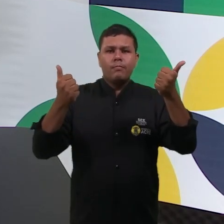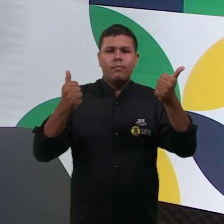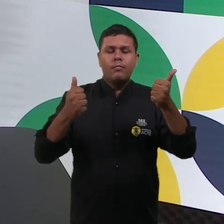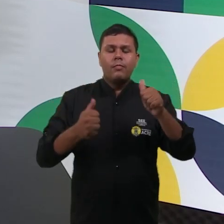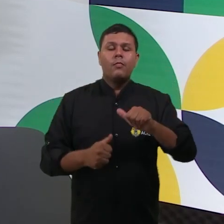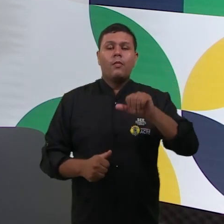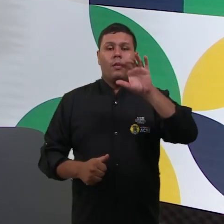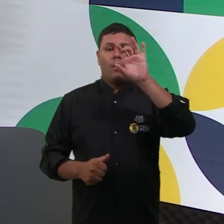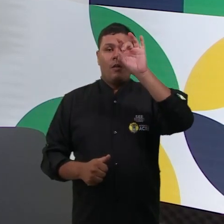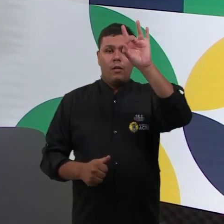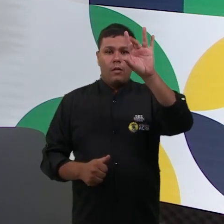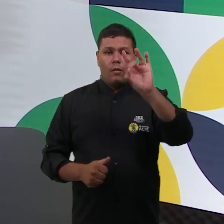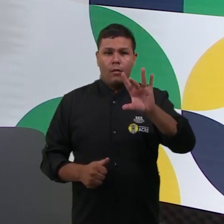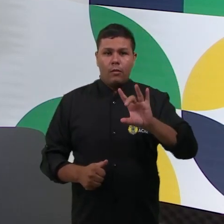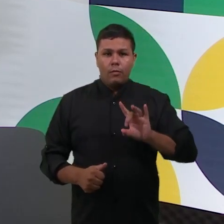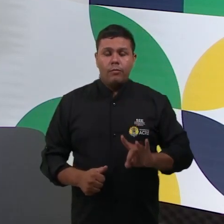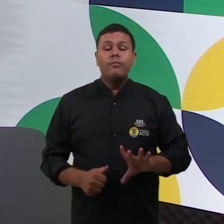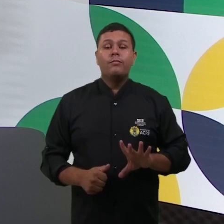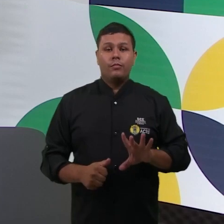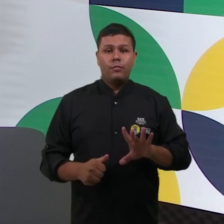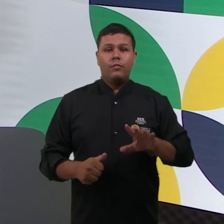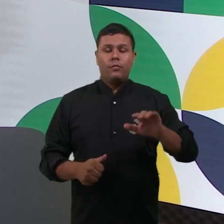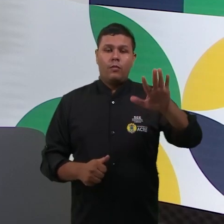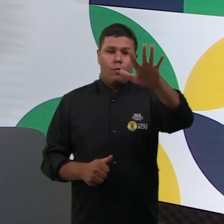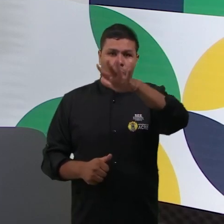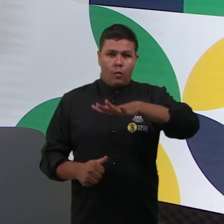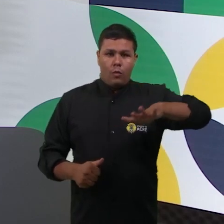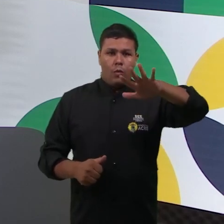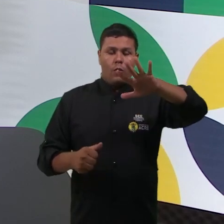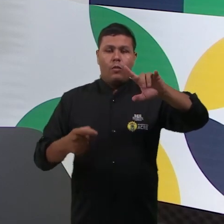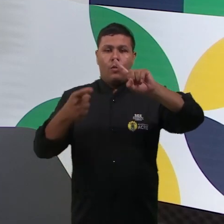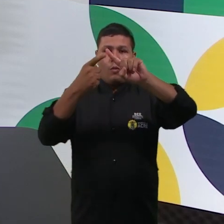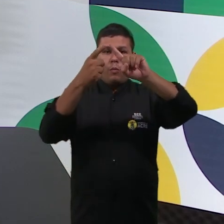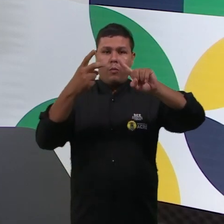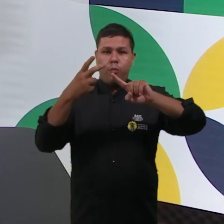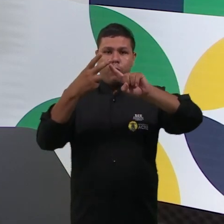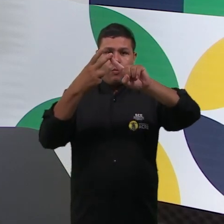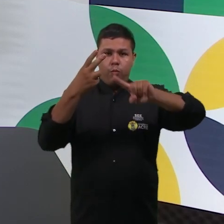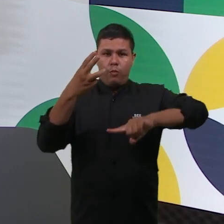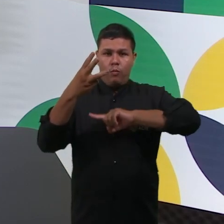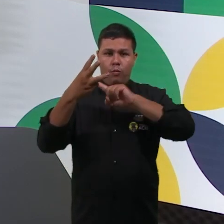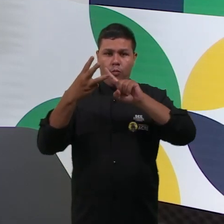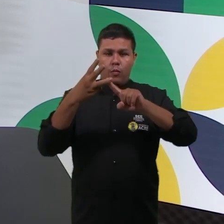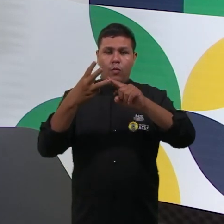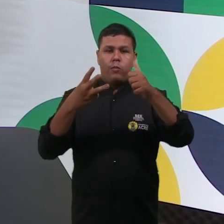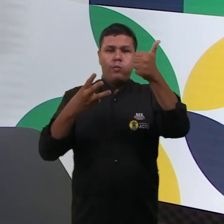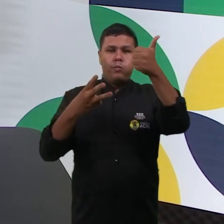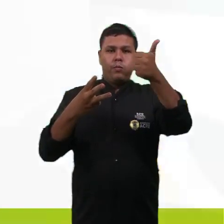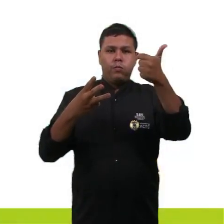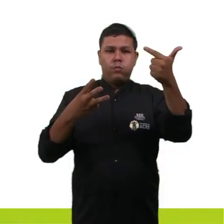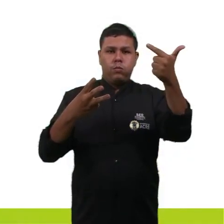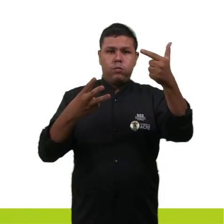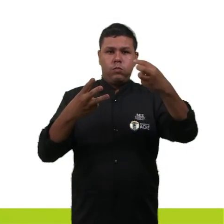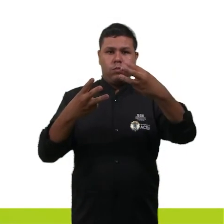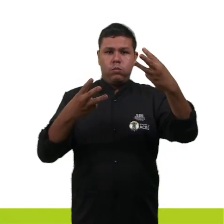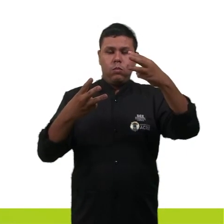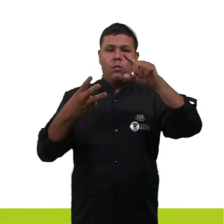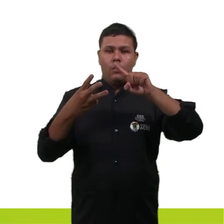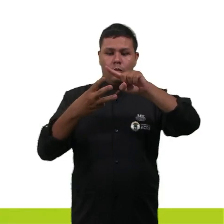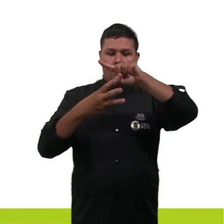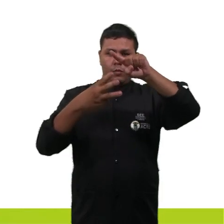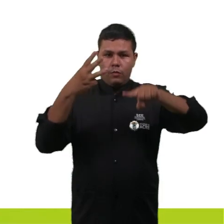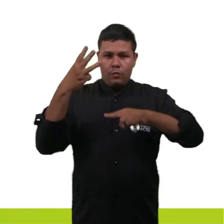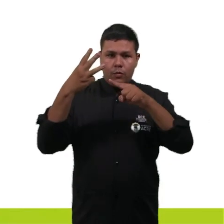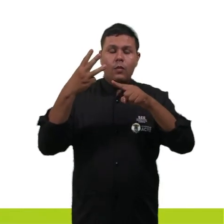setores, setor primário, setor secundário e setor terciário. Vamos então comigo? Vamos falar